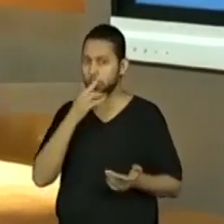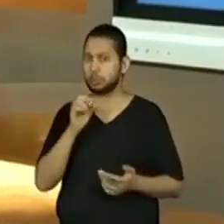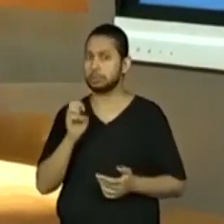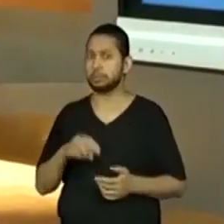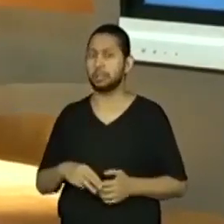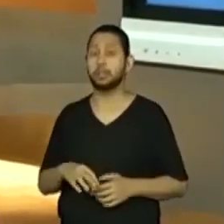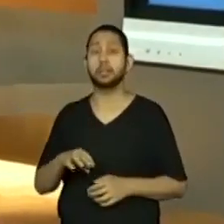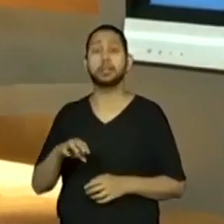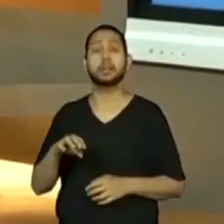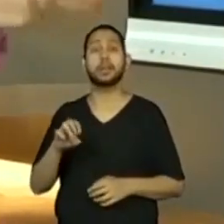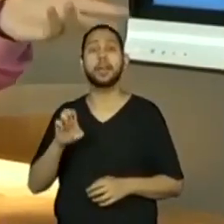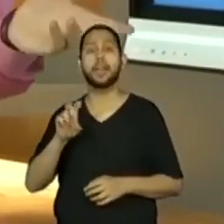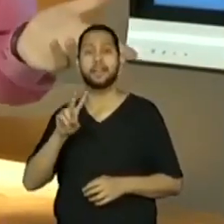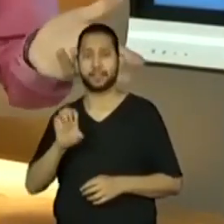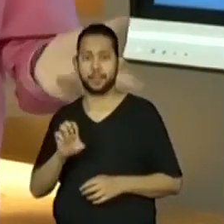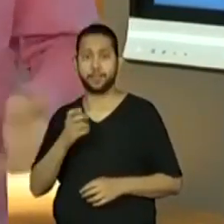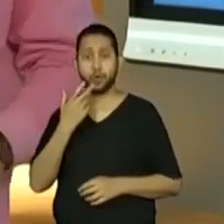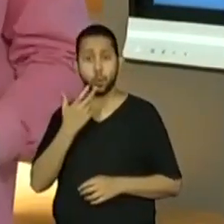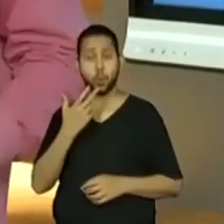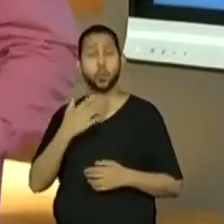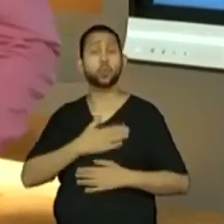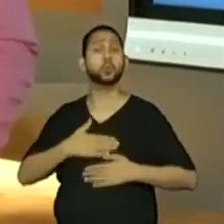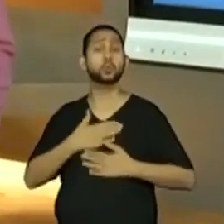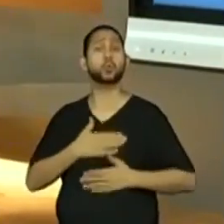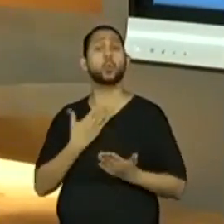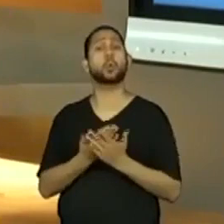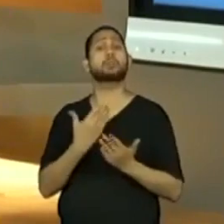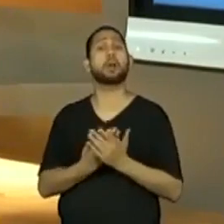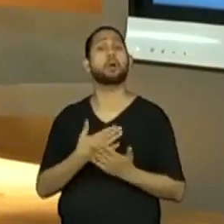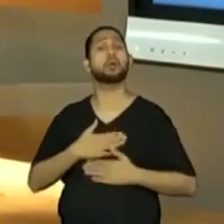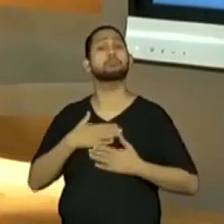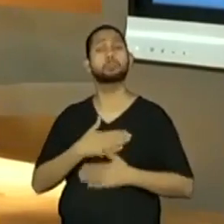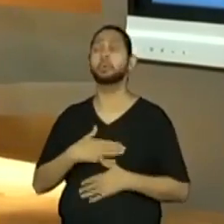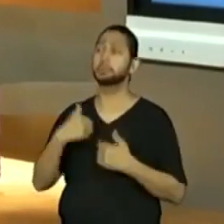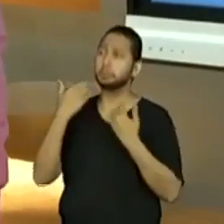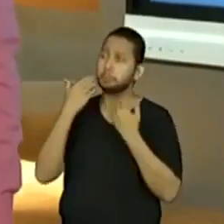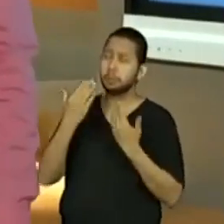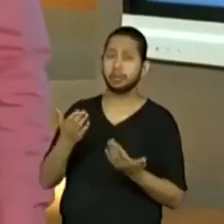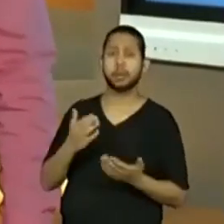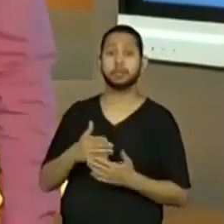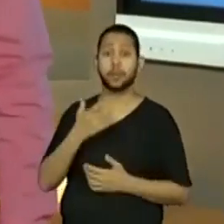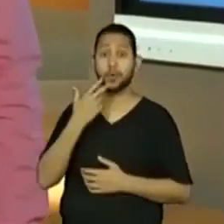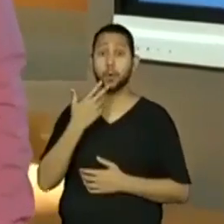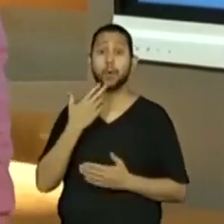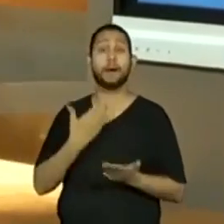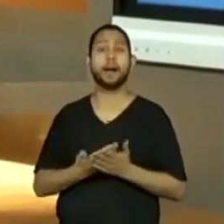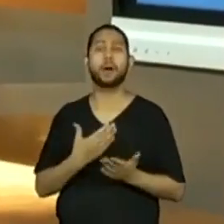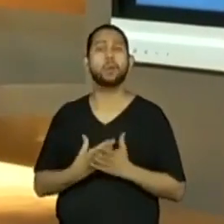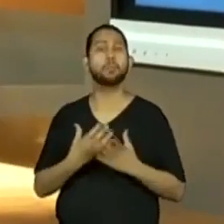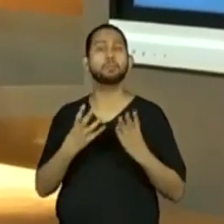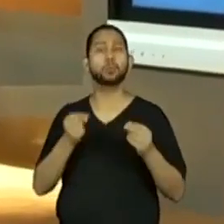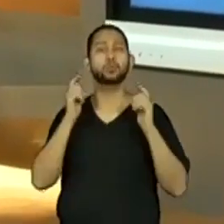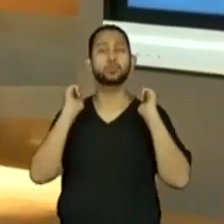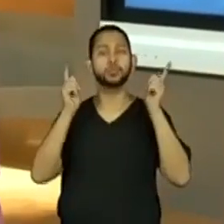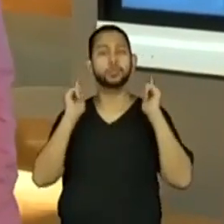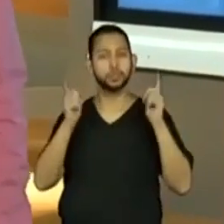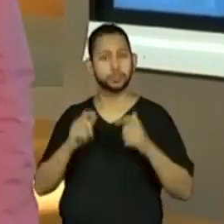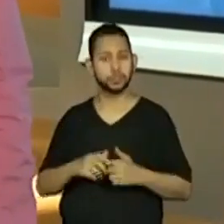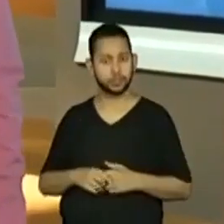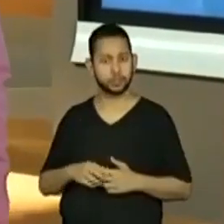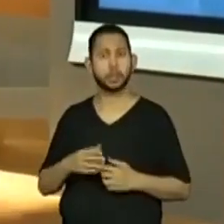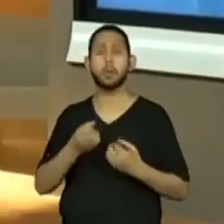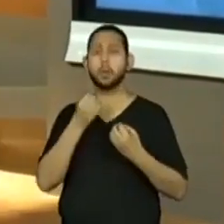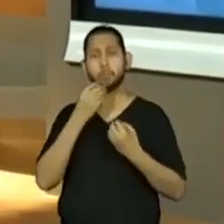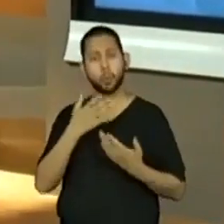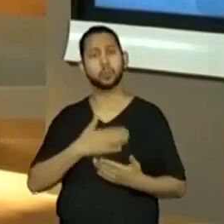A Eve está gostando muito da aula. Muito obrigado, Eve. A Eve está dizendo que a aula está muito divertida. Que